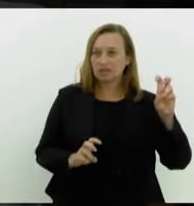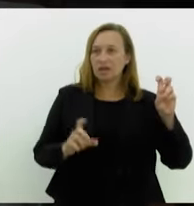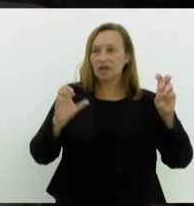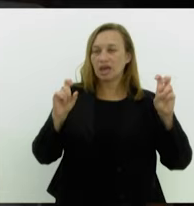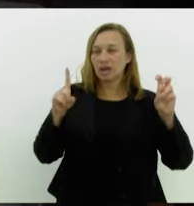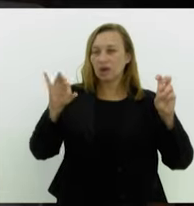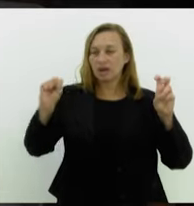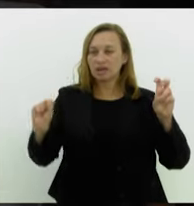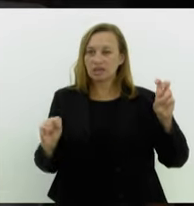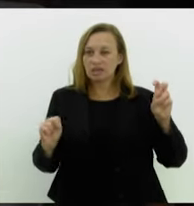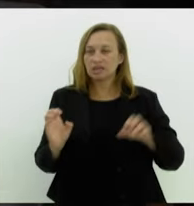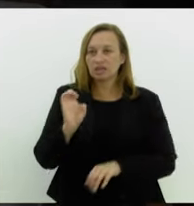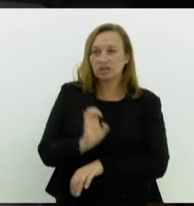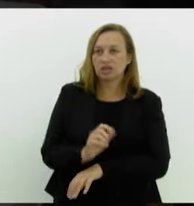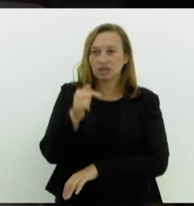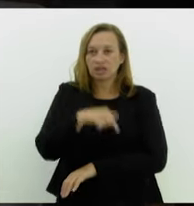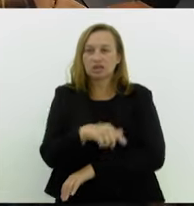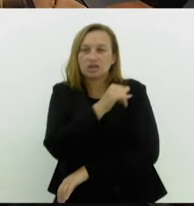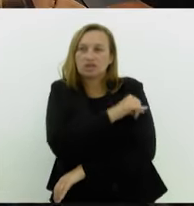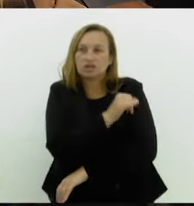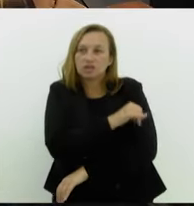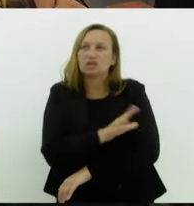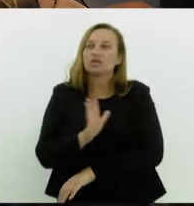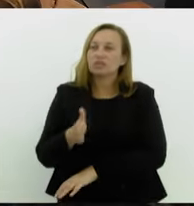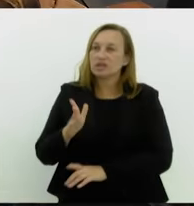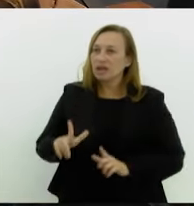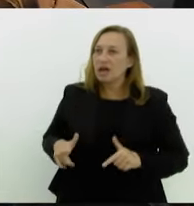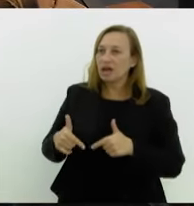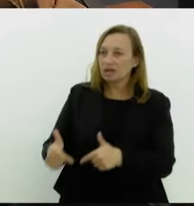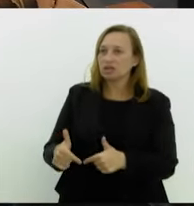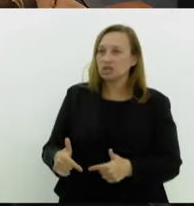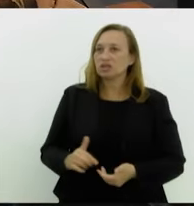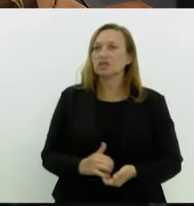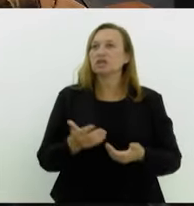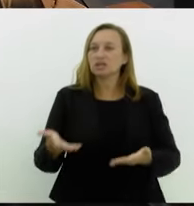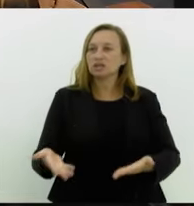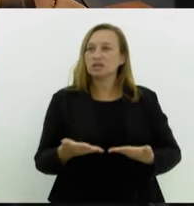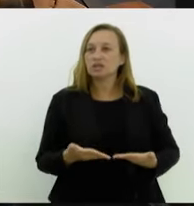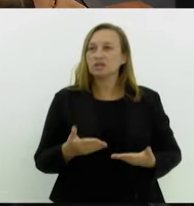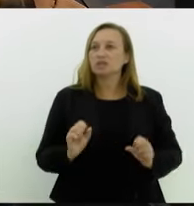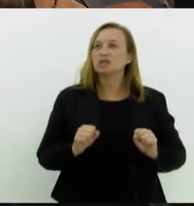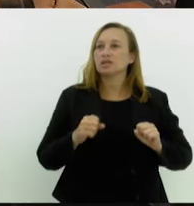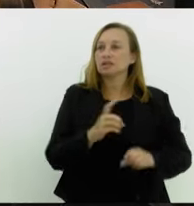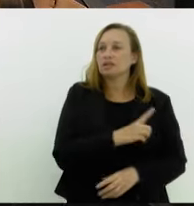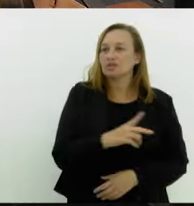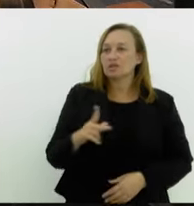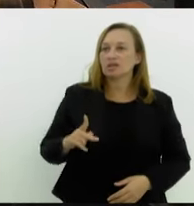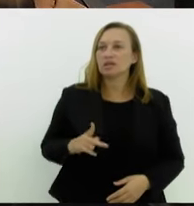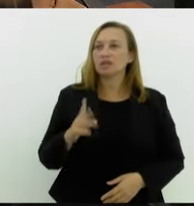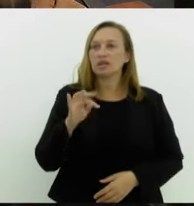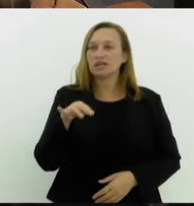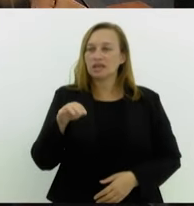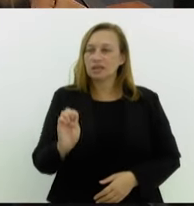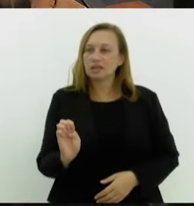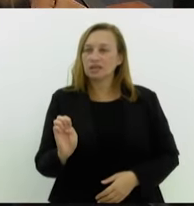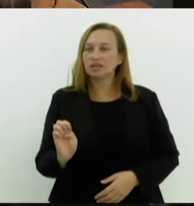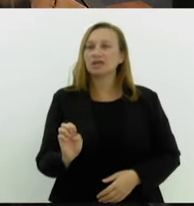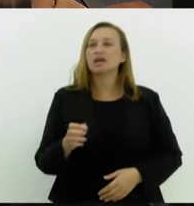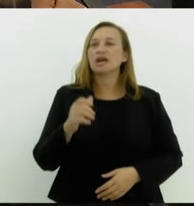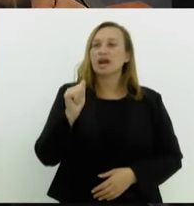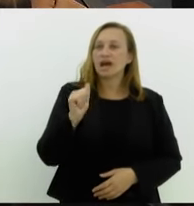a secretária de estado aqui do Rio de Janeiro que tem que botar para quebrar queria chamar Nossa defensora Tatiana